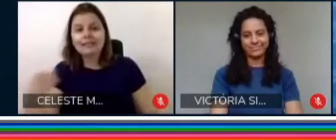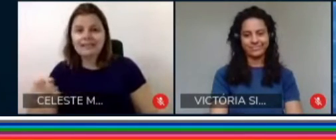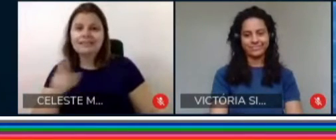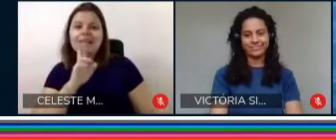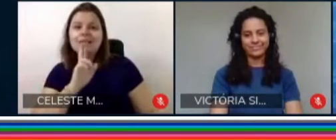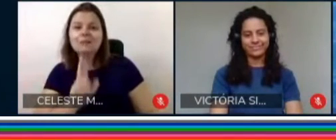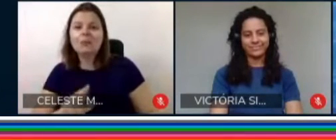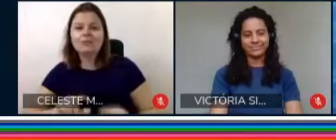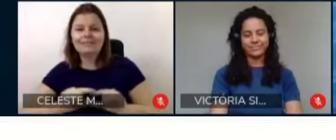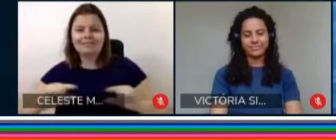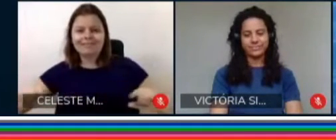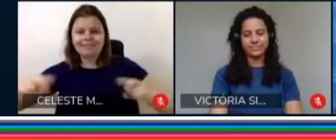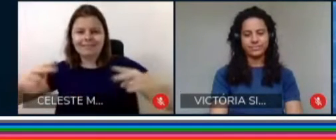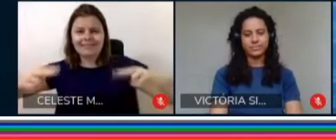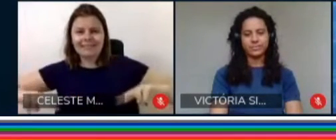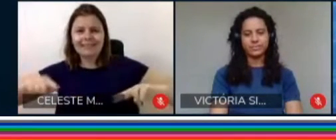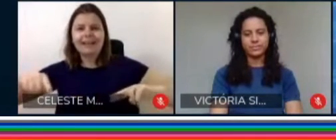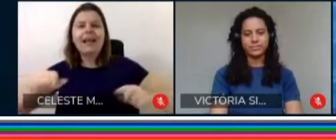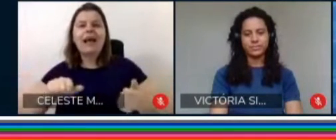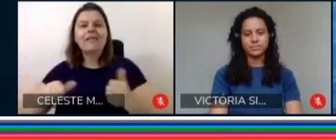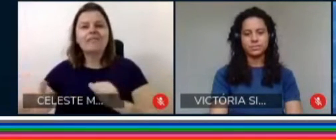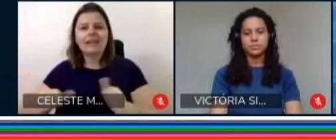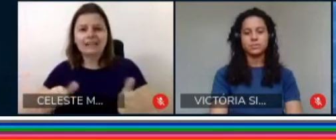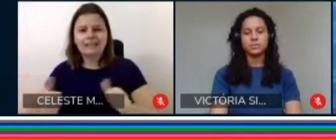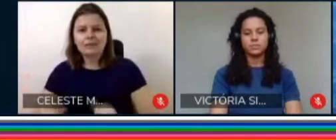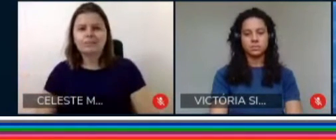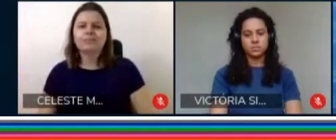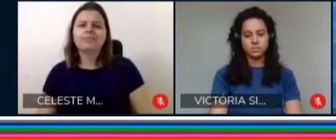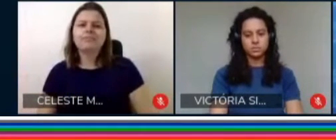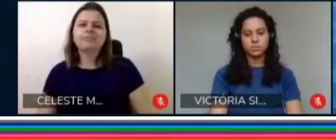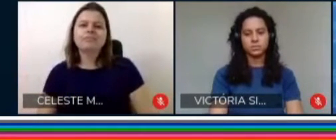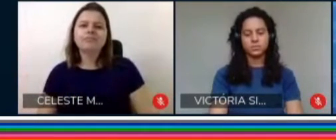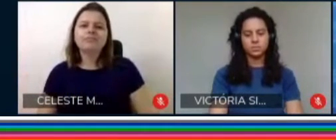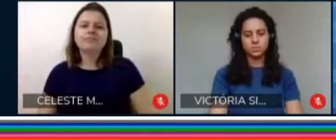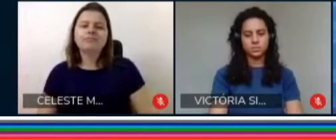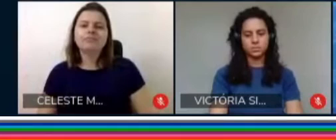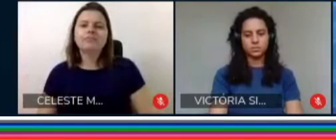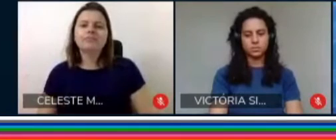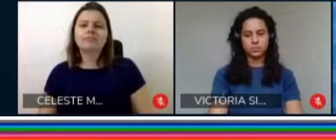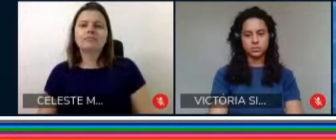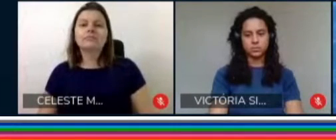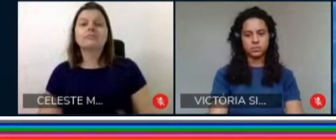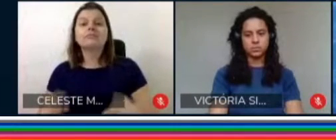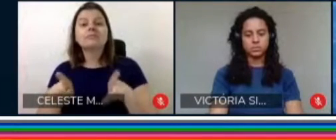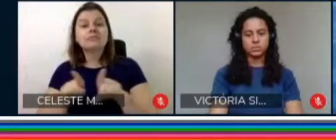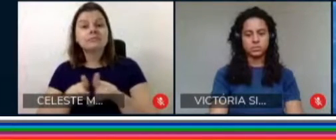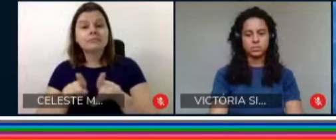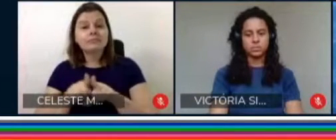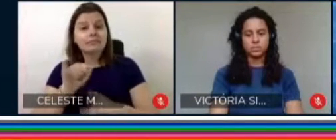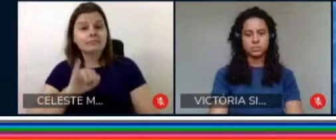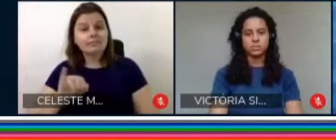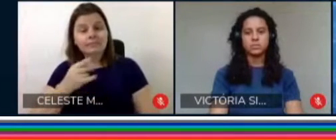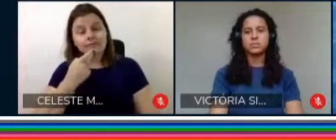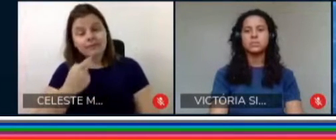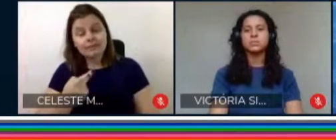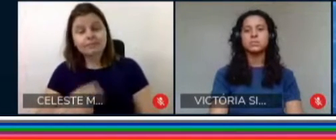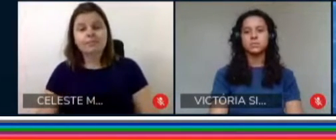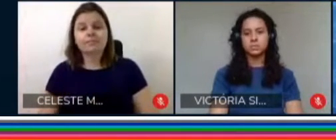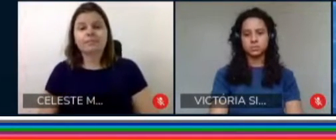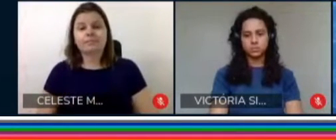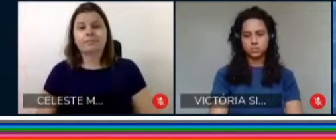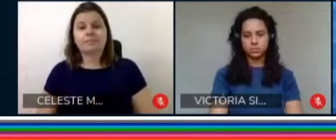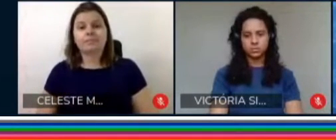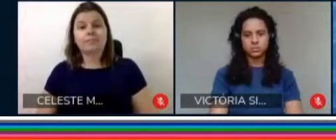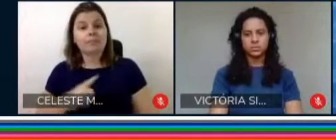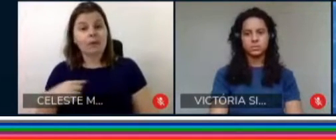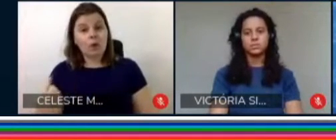aqui depois de terem assistido, né? Devo só ressaltar que para a gente conseguir